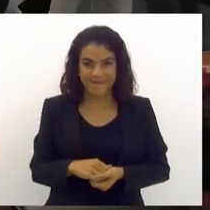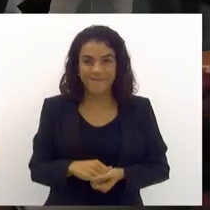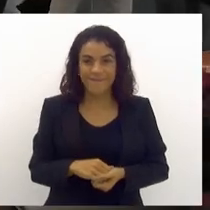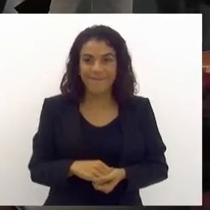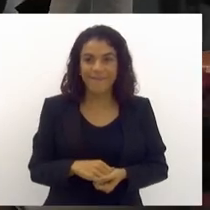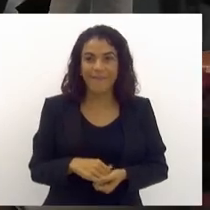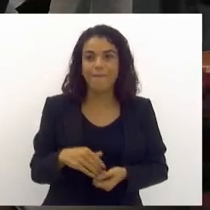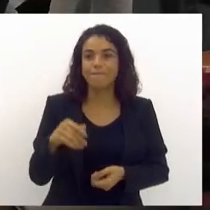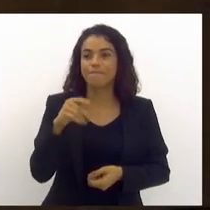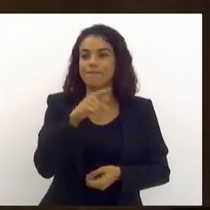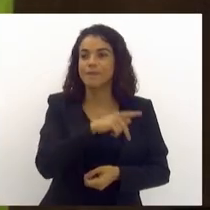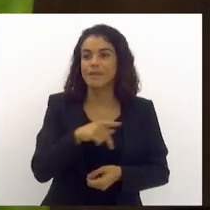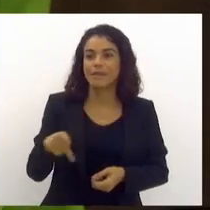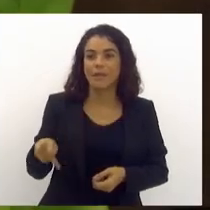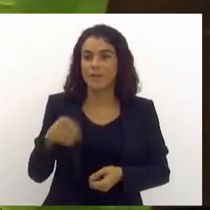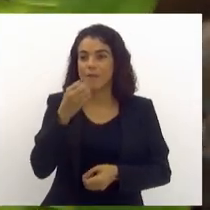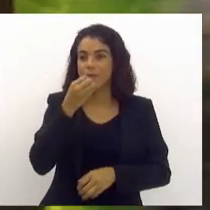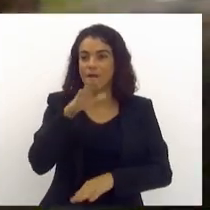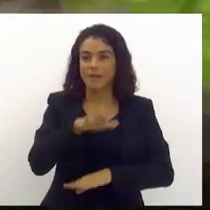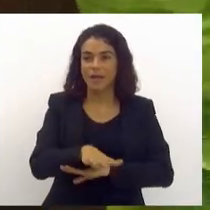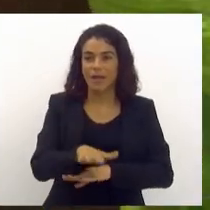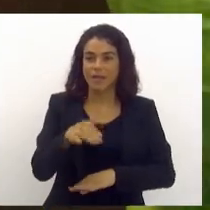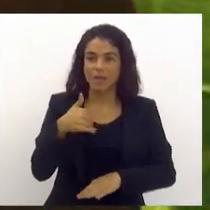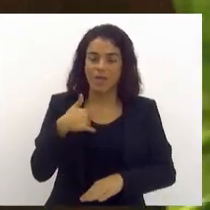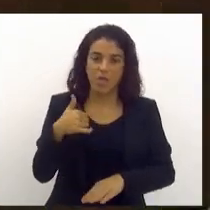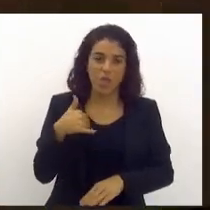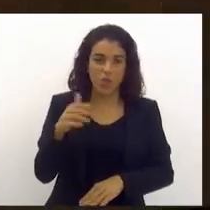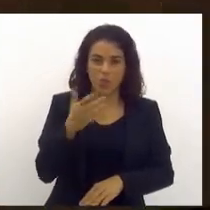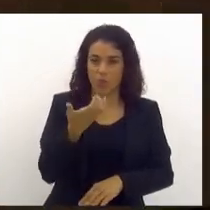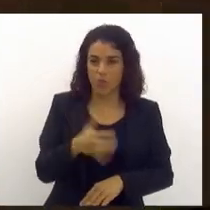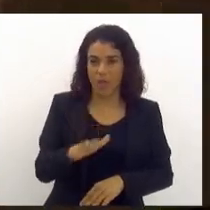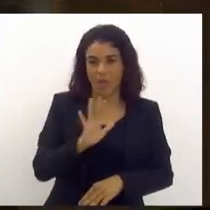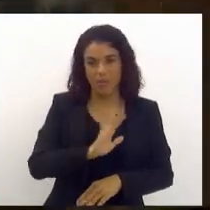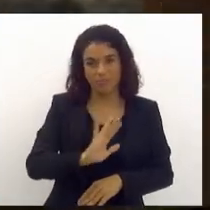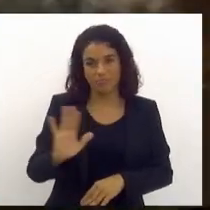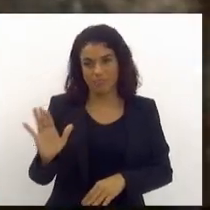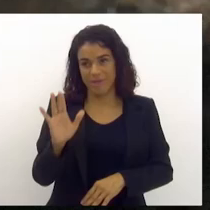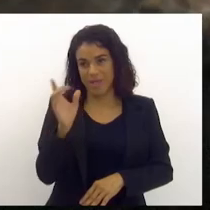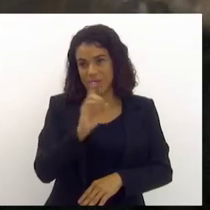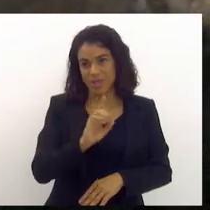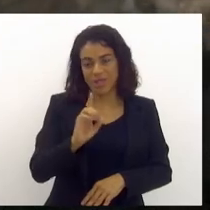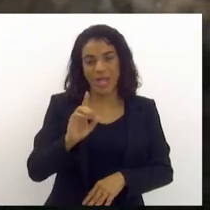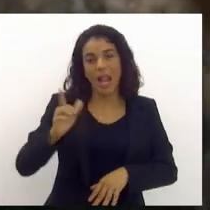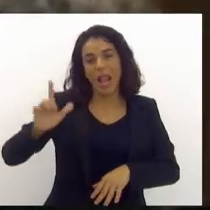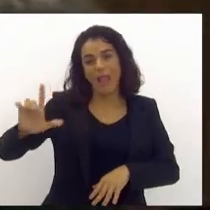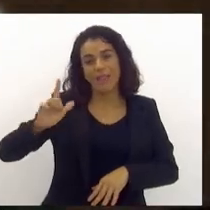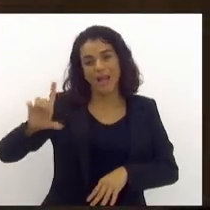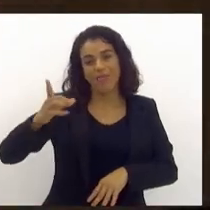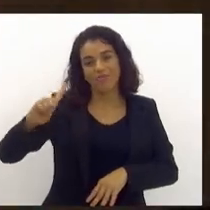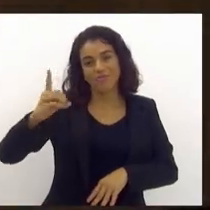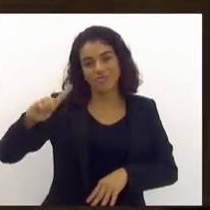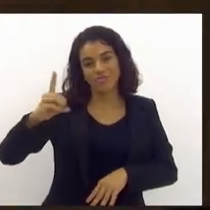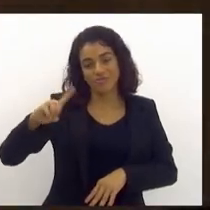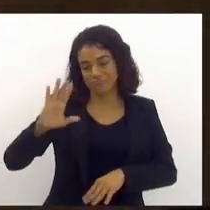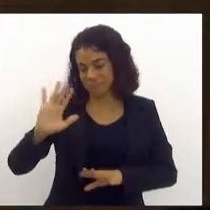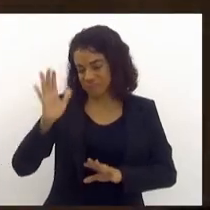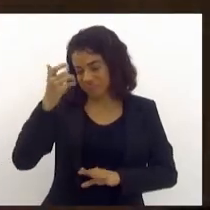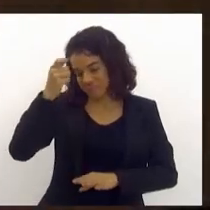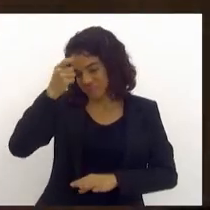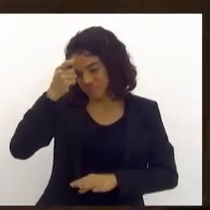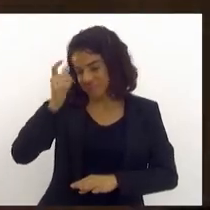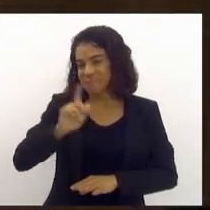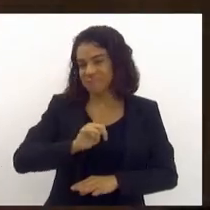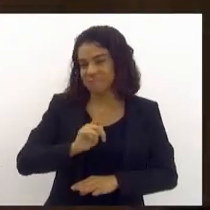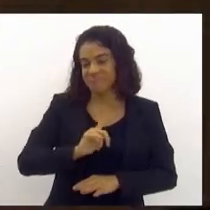Presidente, boa tarde. Primeiro, de forma alguma, eu serei lateral direito, que eu não vou tomar a vaga de Vossa Excelência. Eu tenho juízo. Antes de